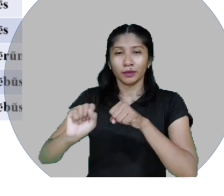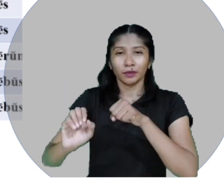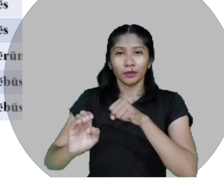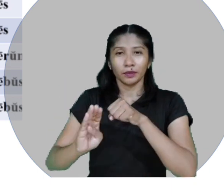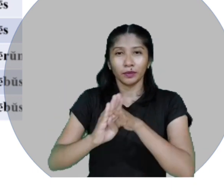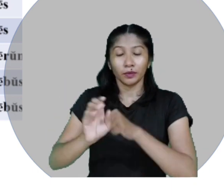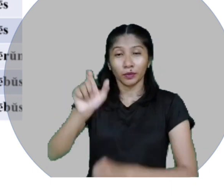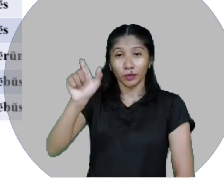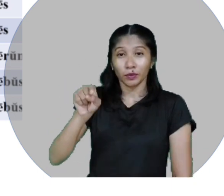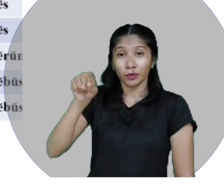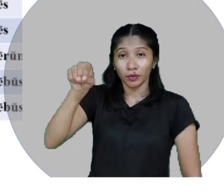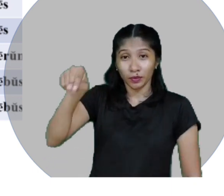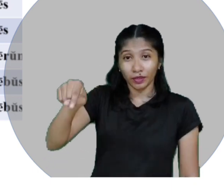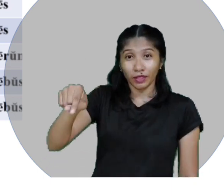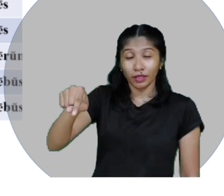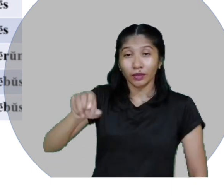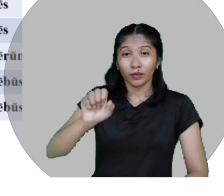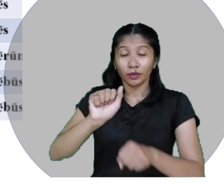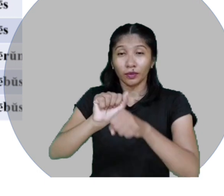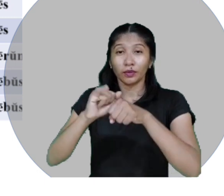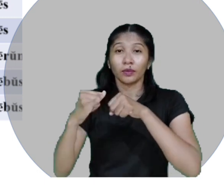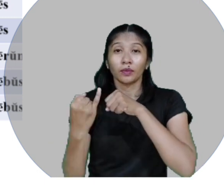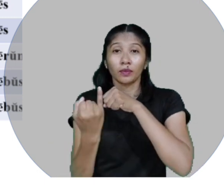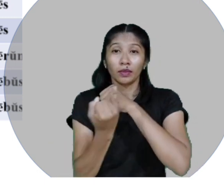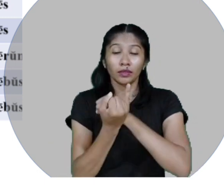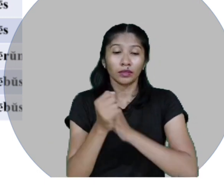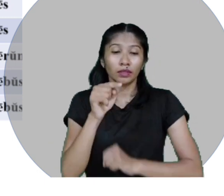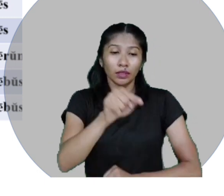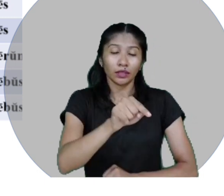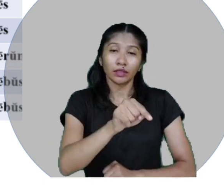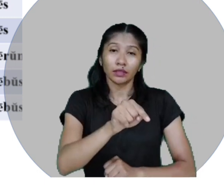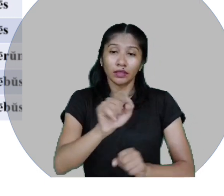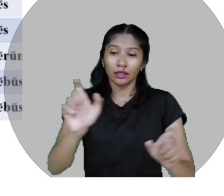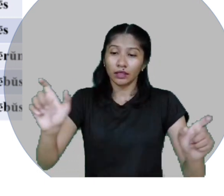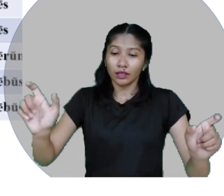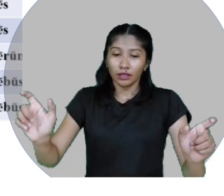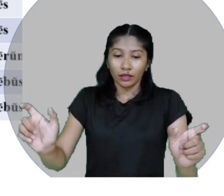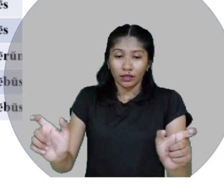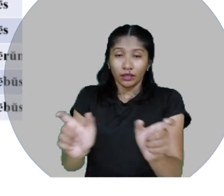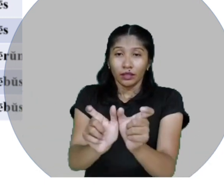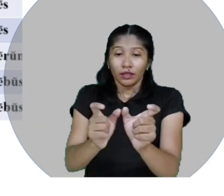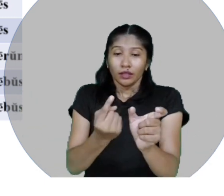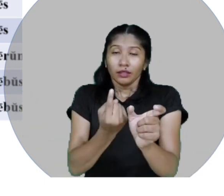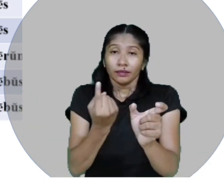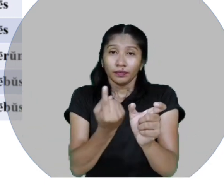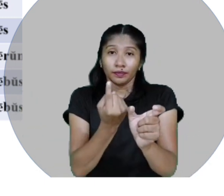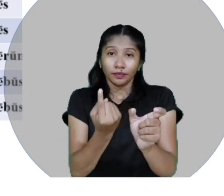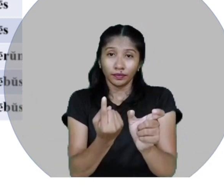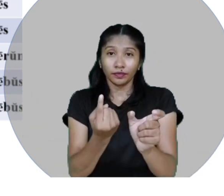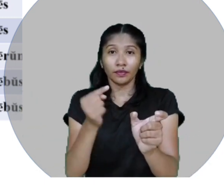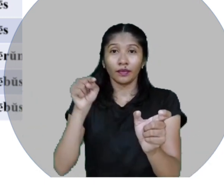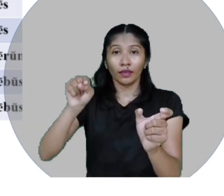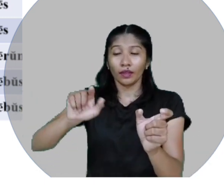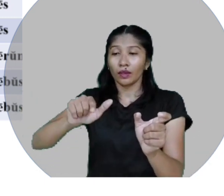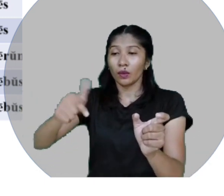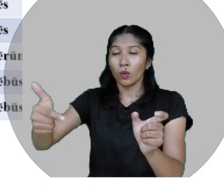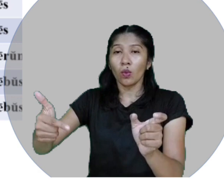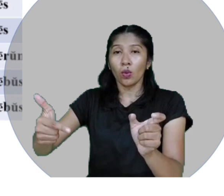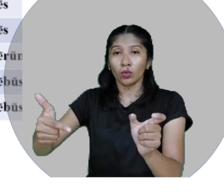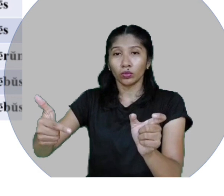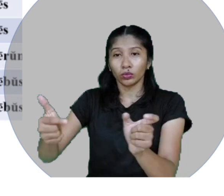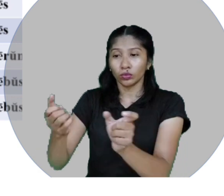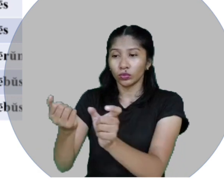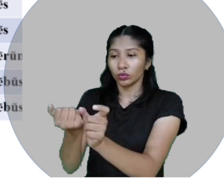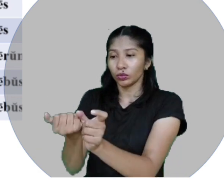que está adjetivando res, está no singular, e laetai, adjetivo que está adjetivando res, está no